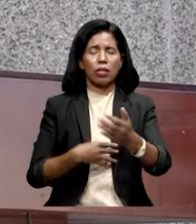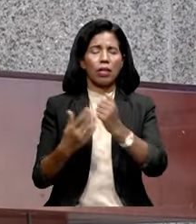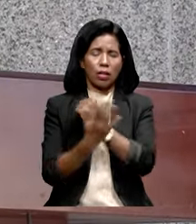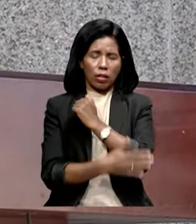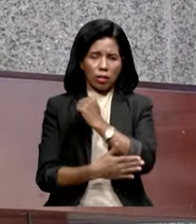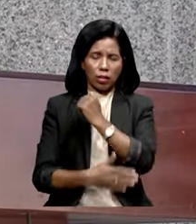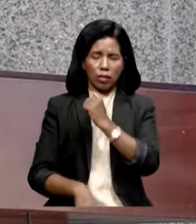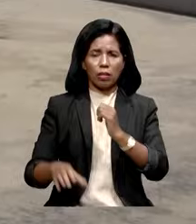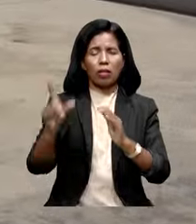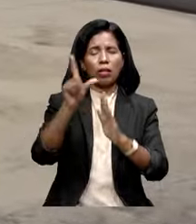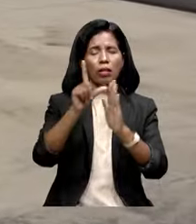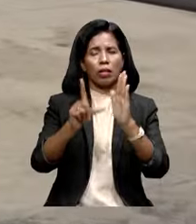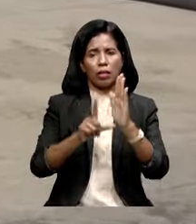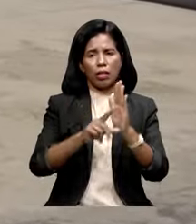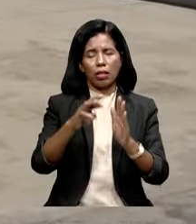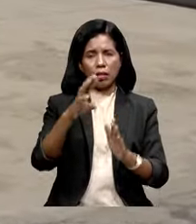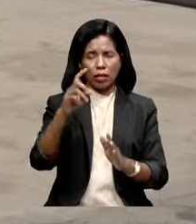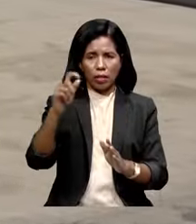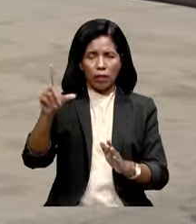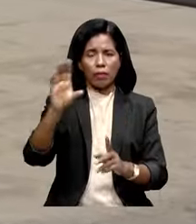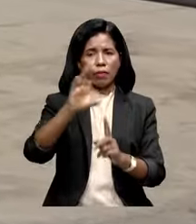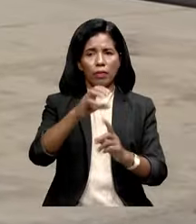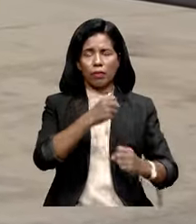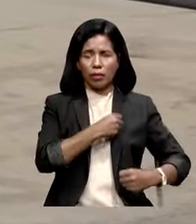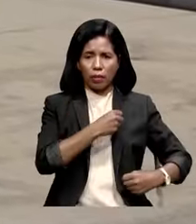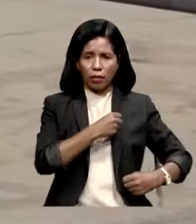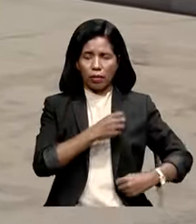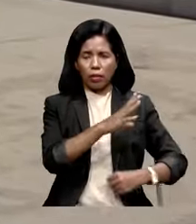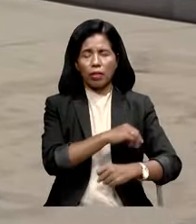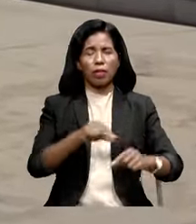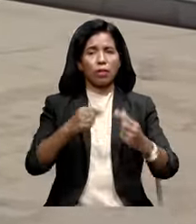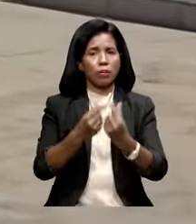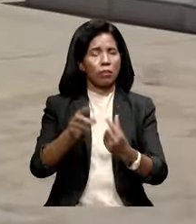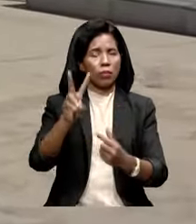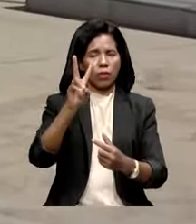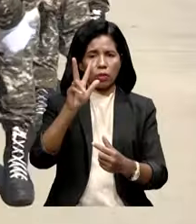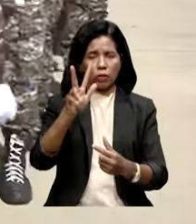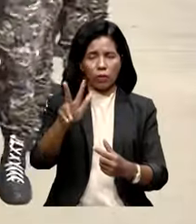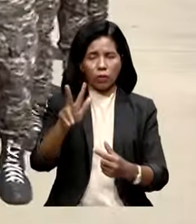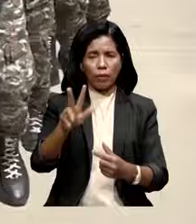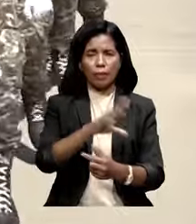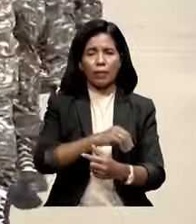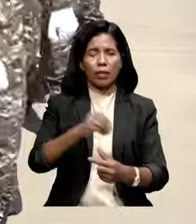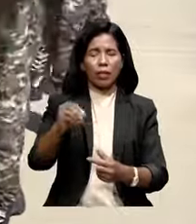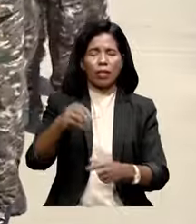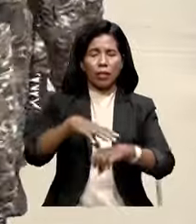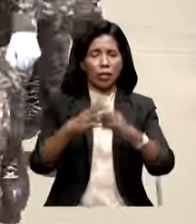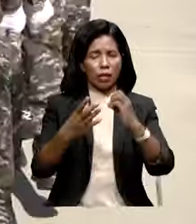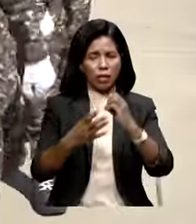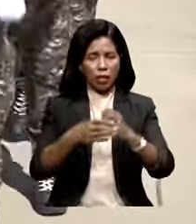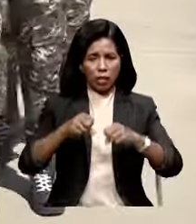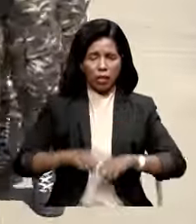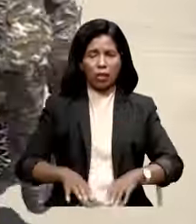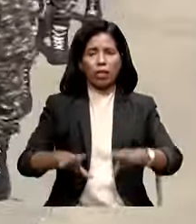constitucional democrático. Dadao ne comando FFDT e a componente tolo composto russi, componente terrestre, componente naval,